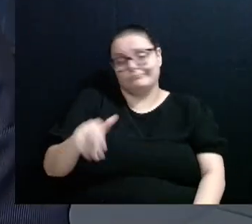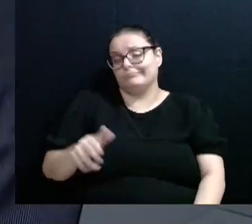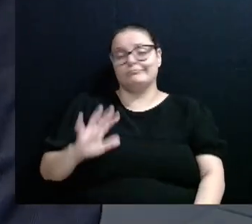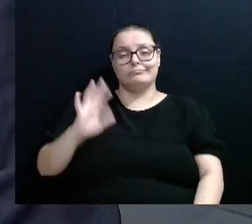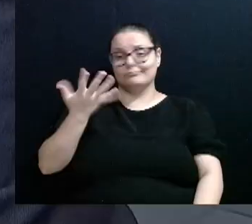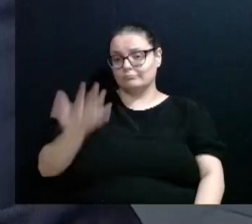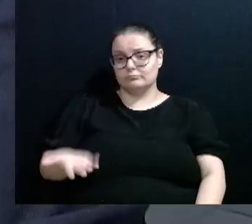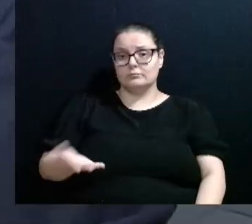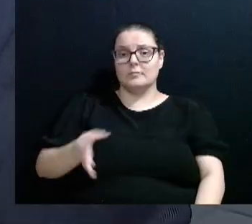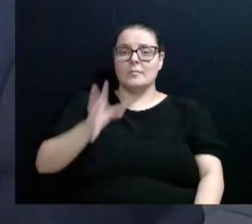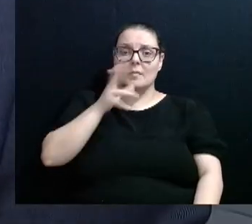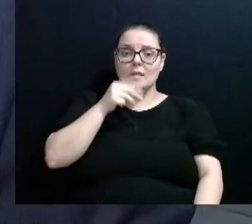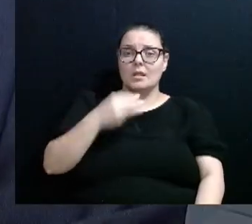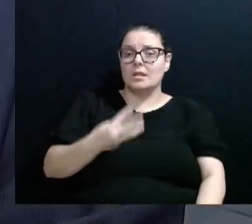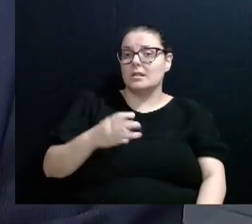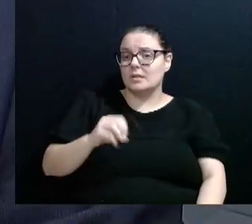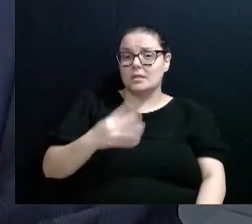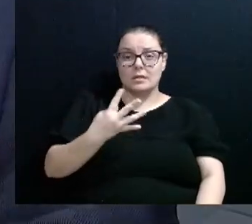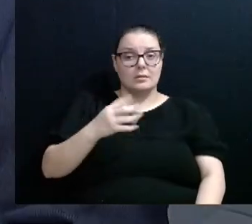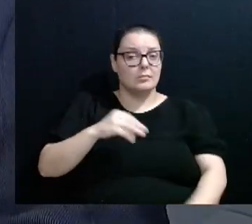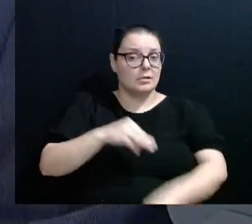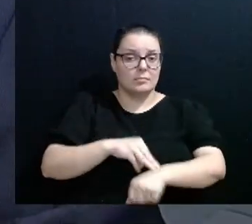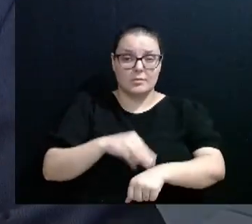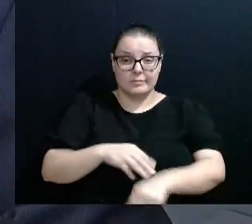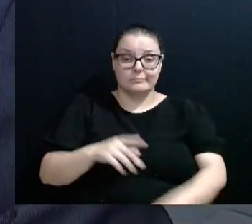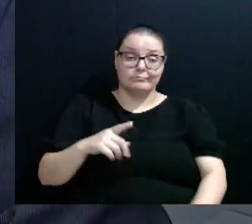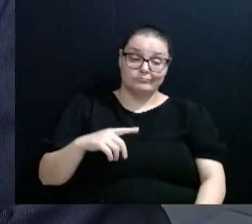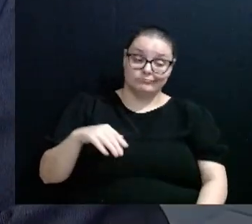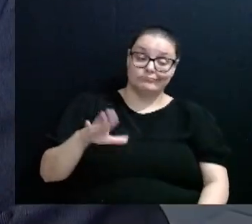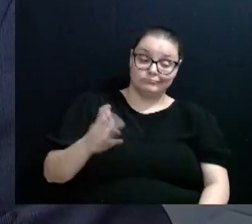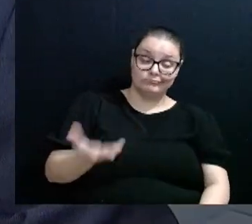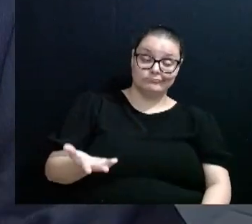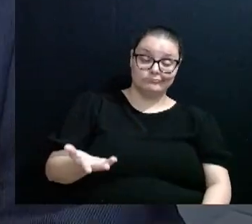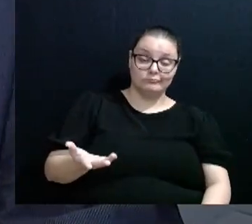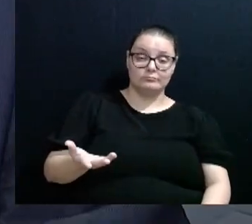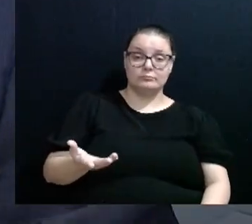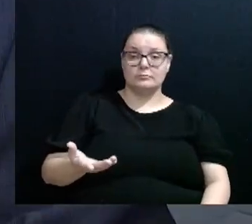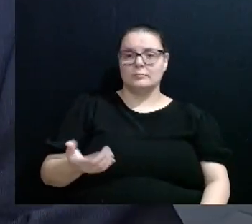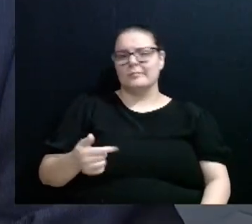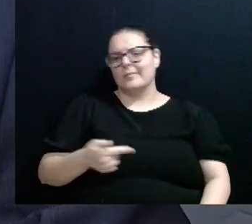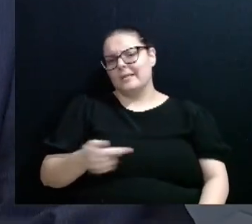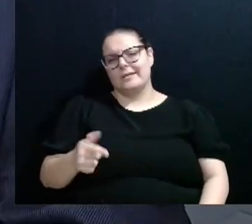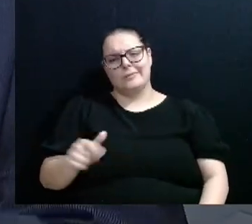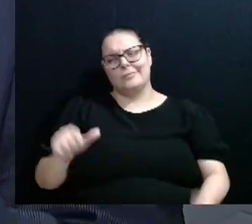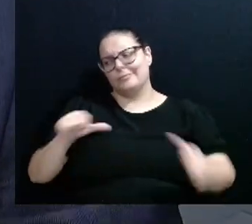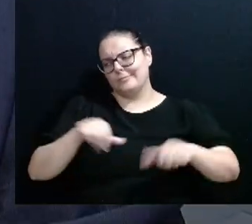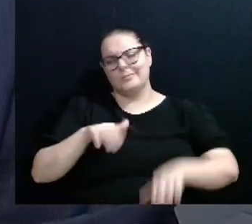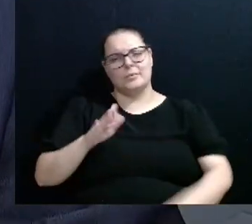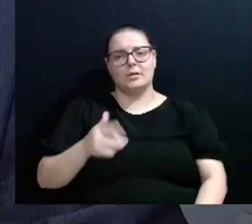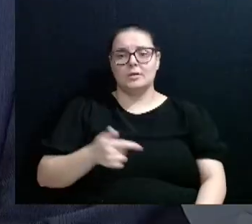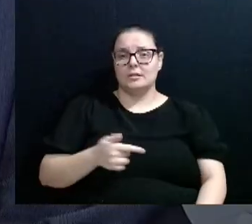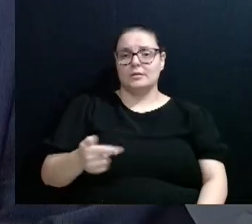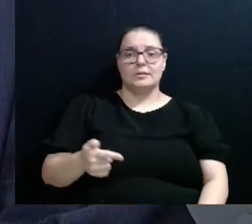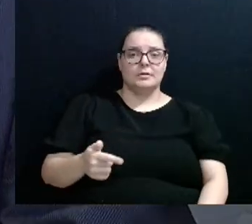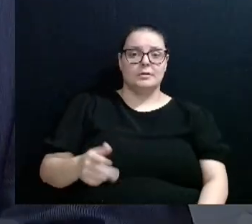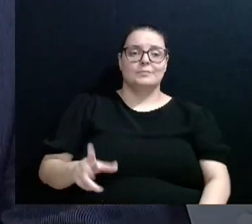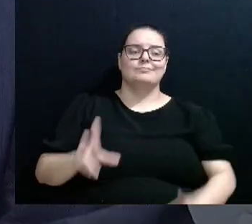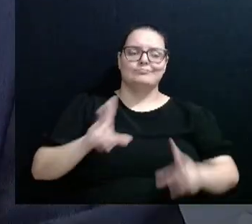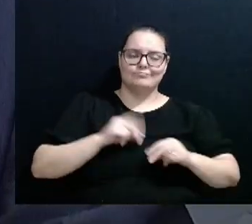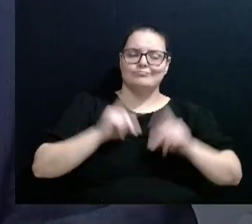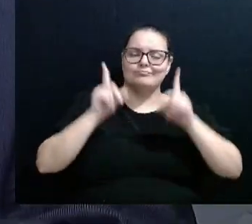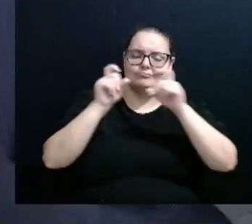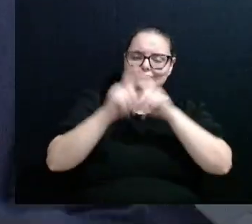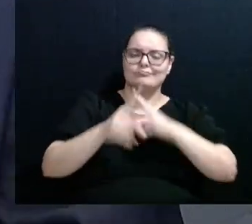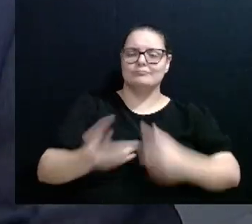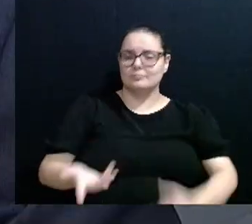de 30, 40 minutos, até mais, né? Nos finais de semana é pior ainda, né? Durante a semana, então é um transtorno que